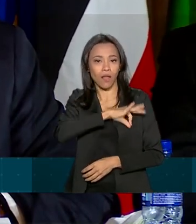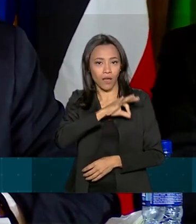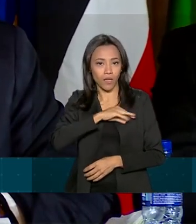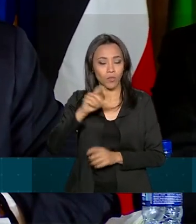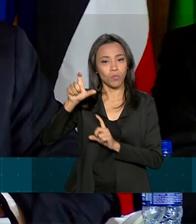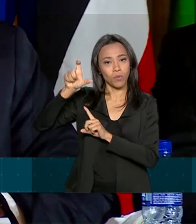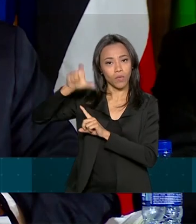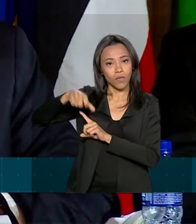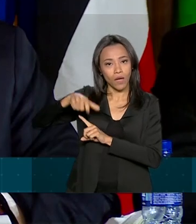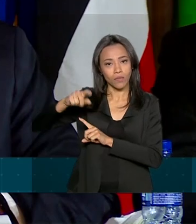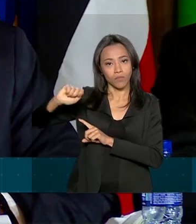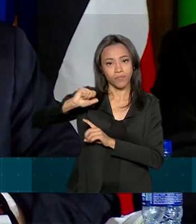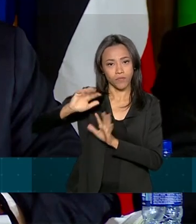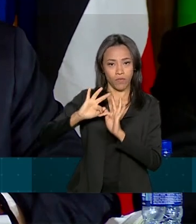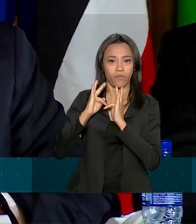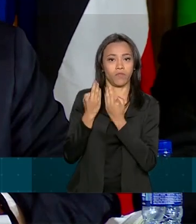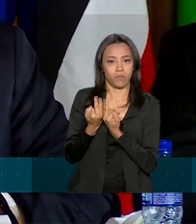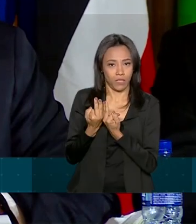Só